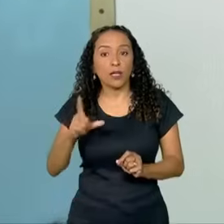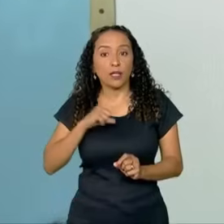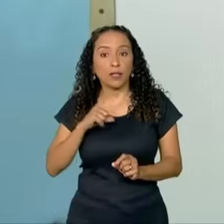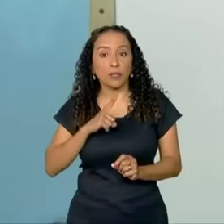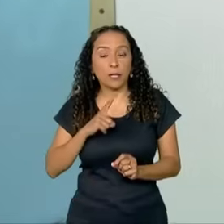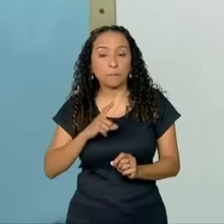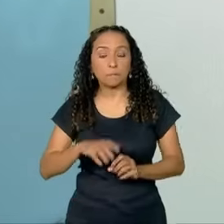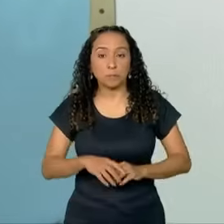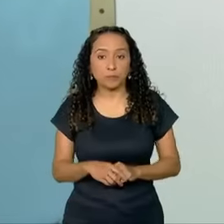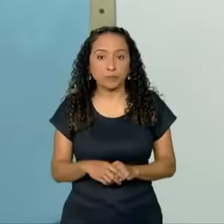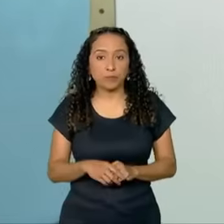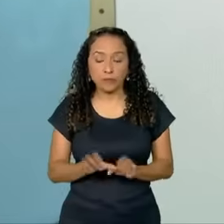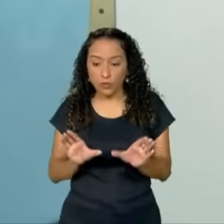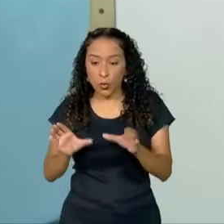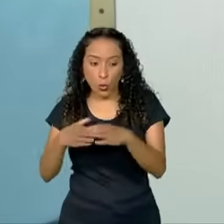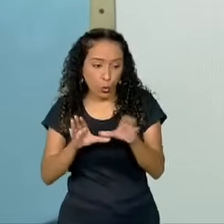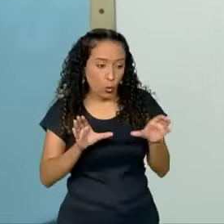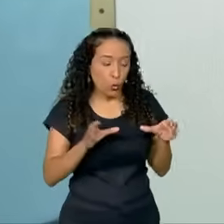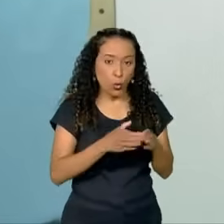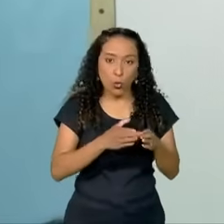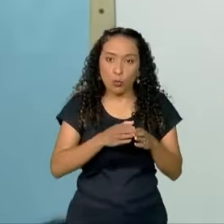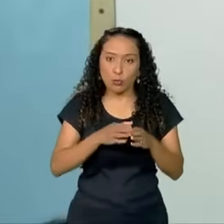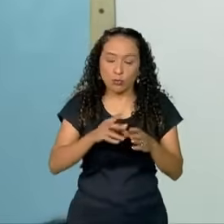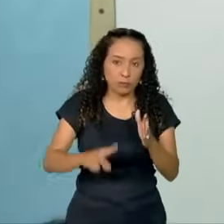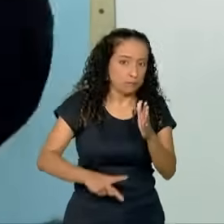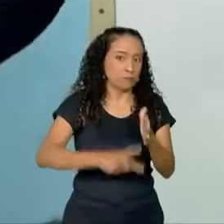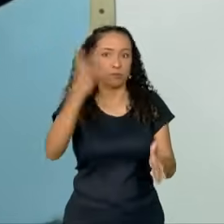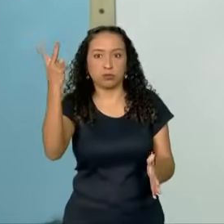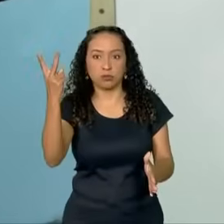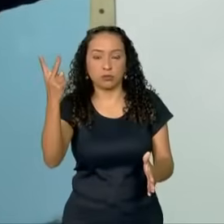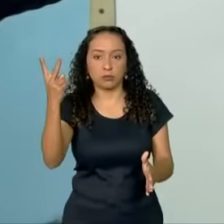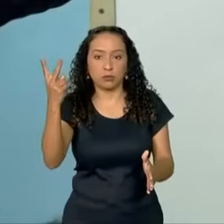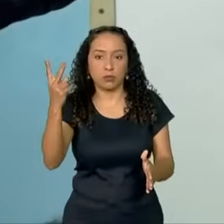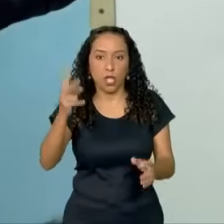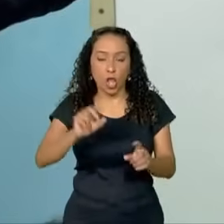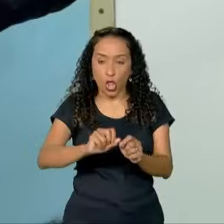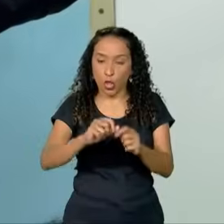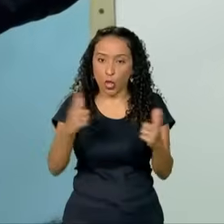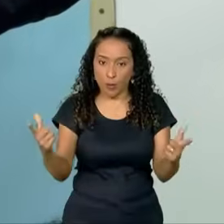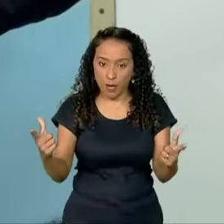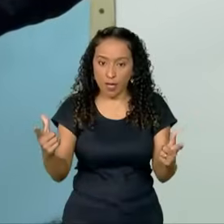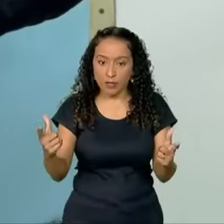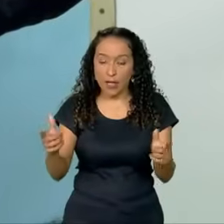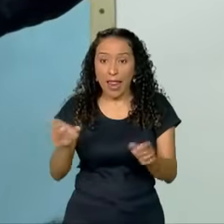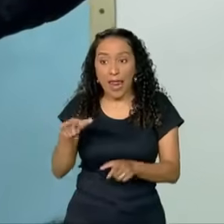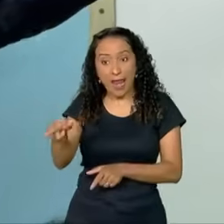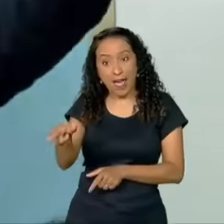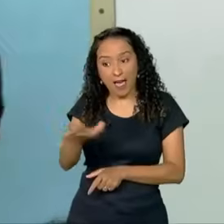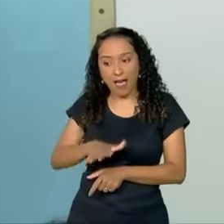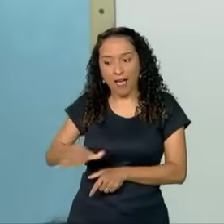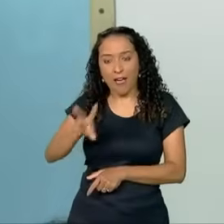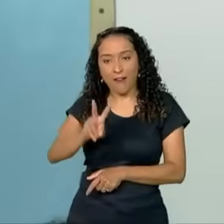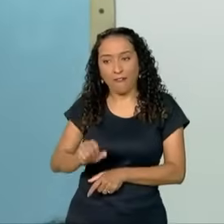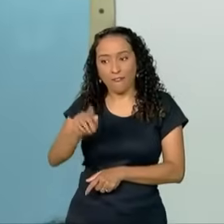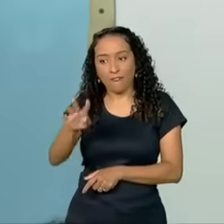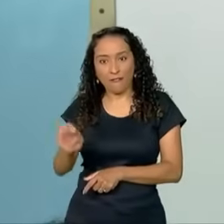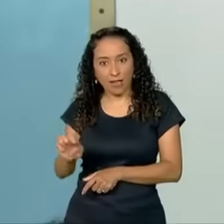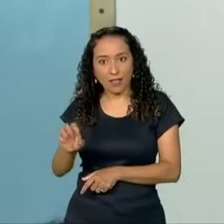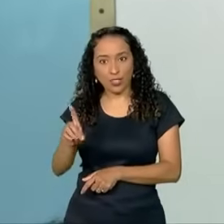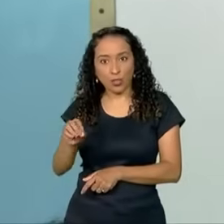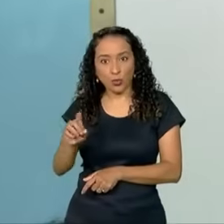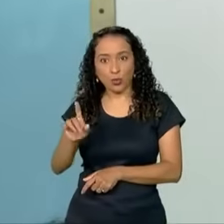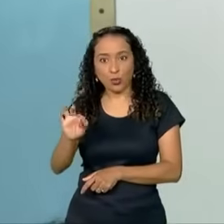ter equipes dobradas para restabelecimento lá no Vale do Taquari. Vamos continuar